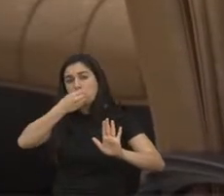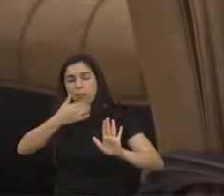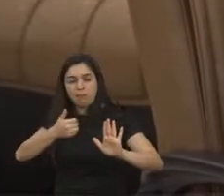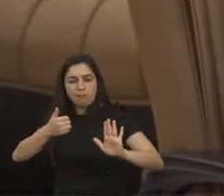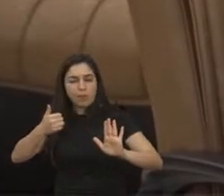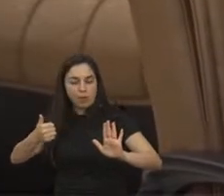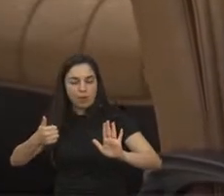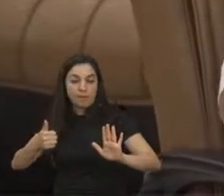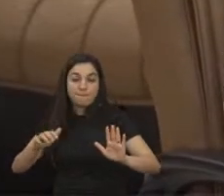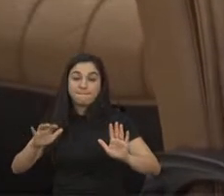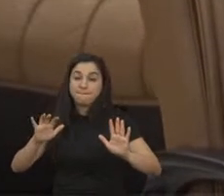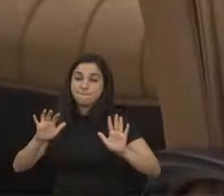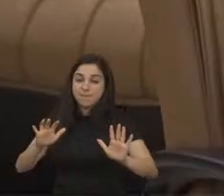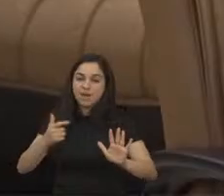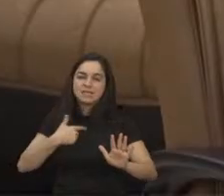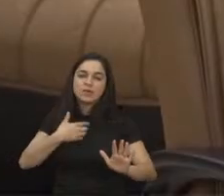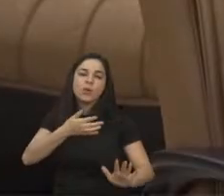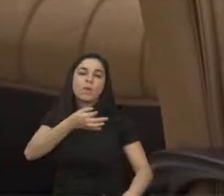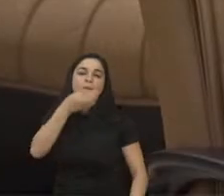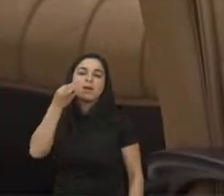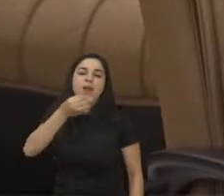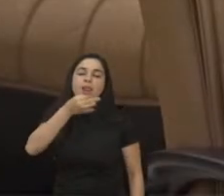isoladamente. Mas eu estou fazendo essa fala